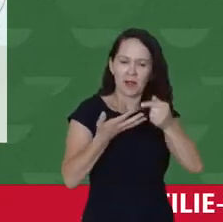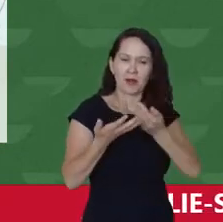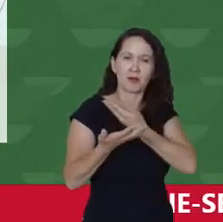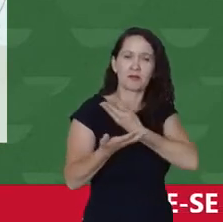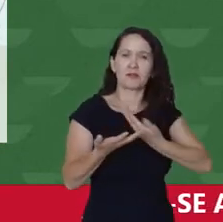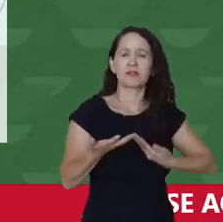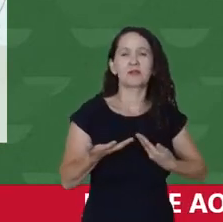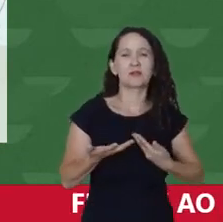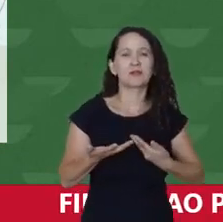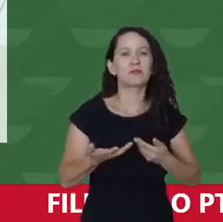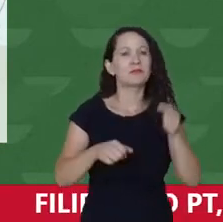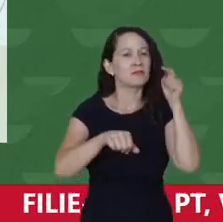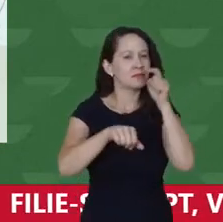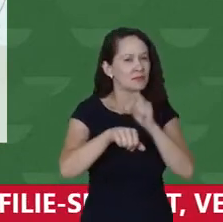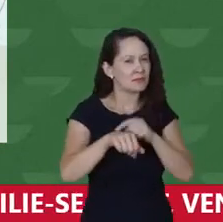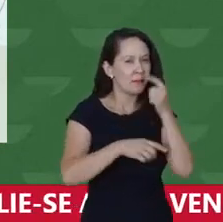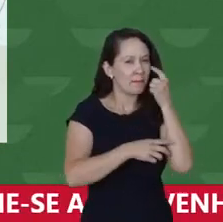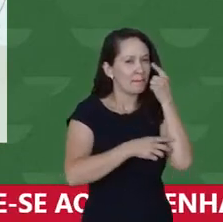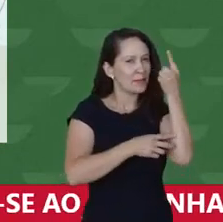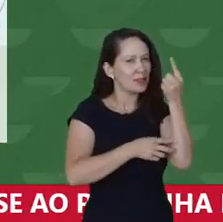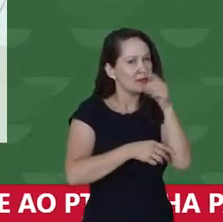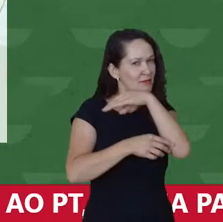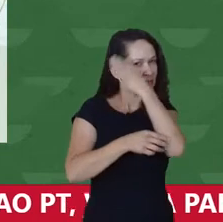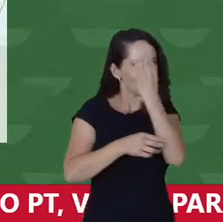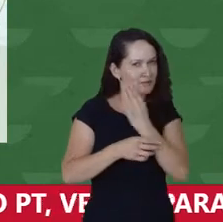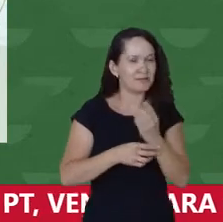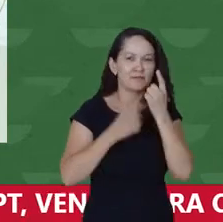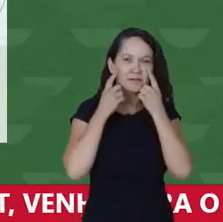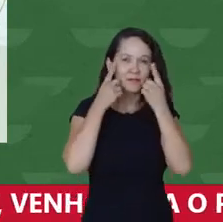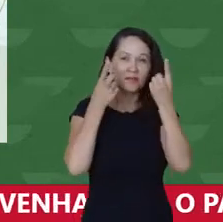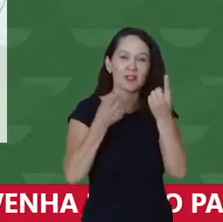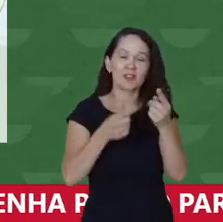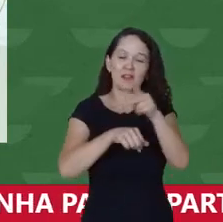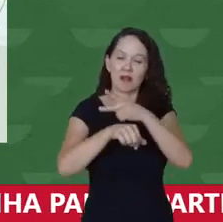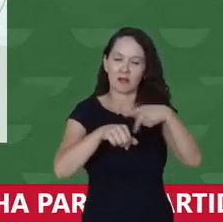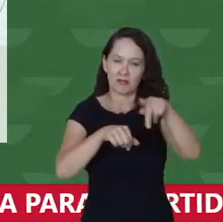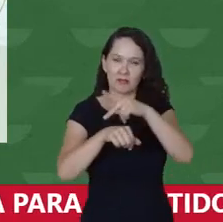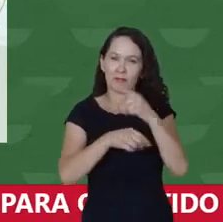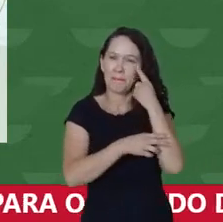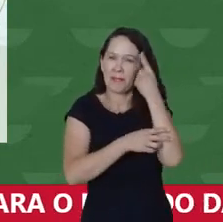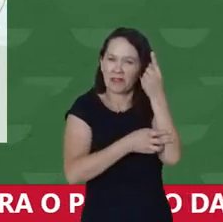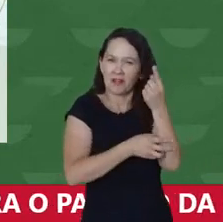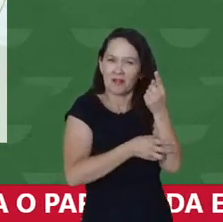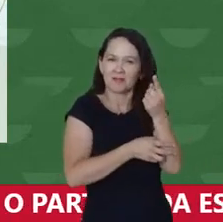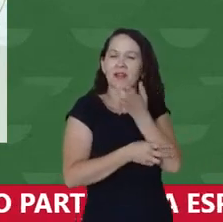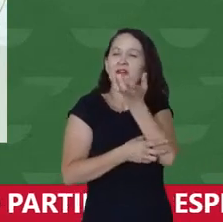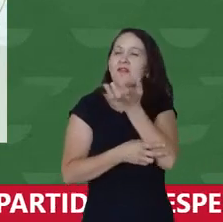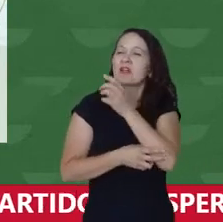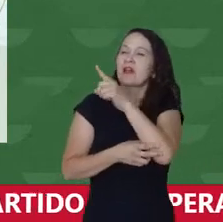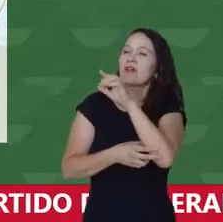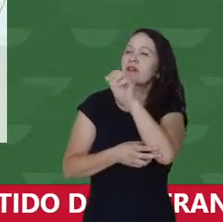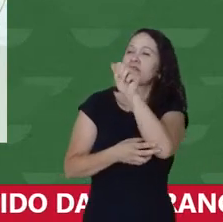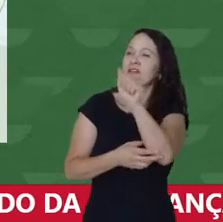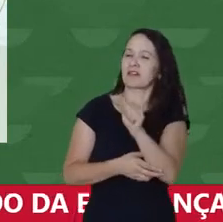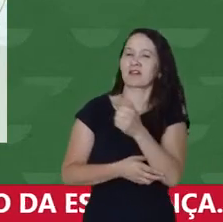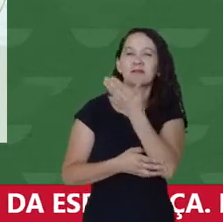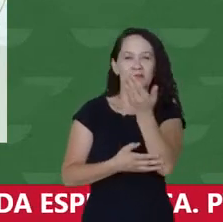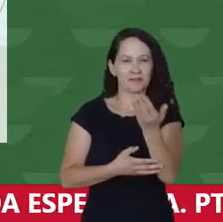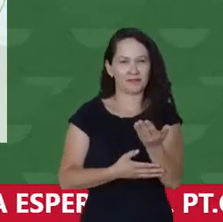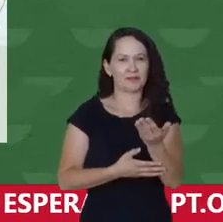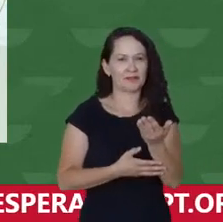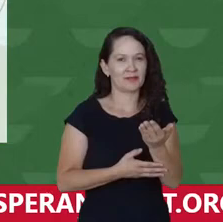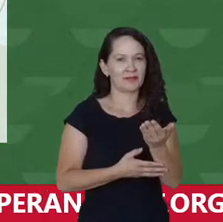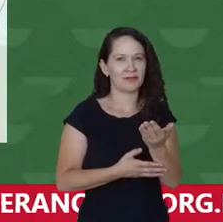governadores. Este é o momento de pensar no Brasil, pensar no país. E é isso, Zeca, que eu quero passar para refletir, porque